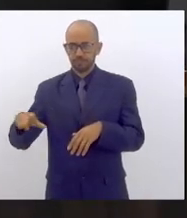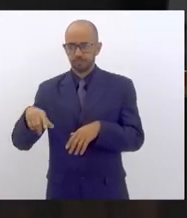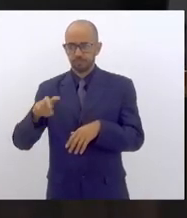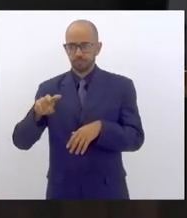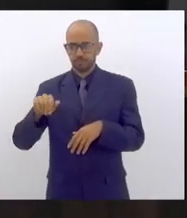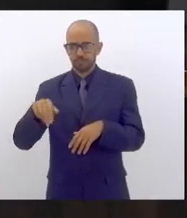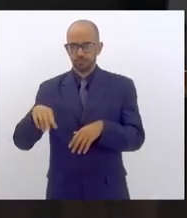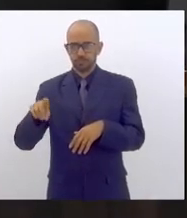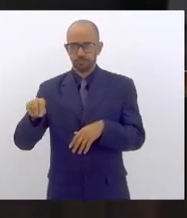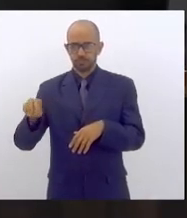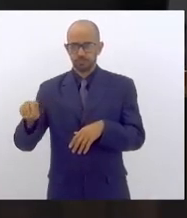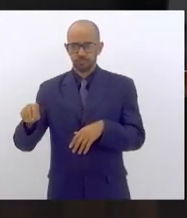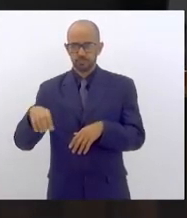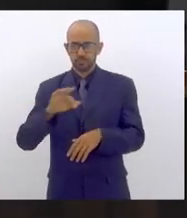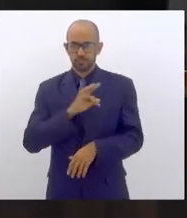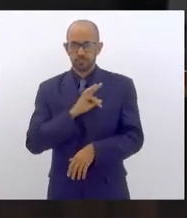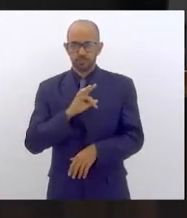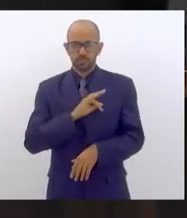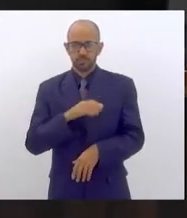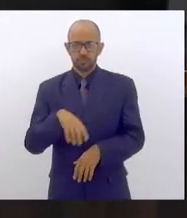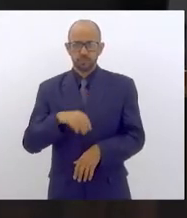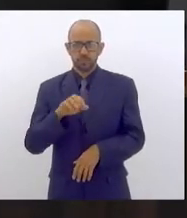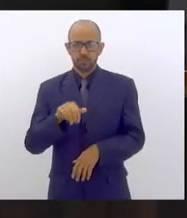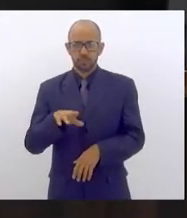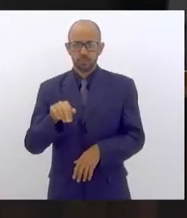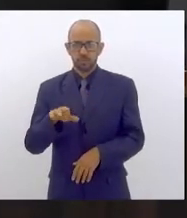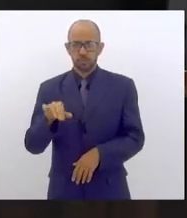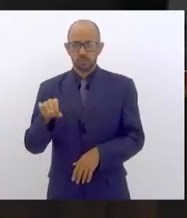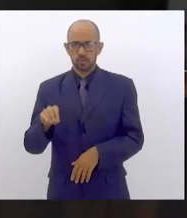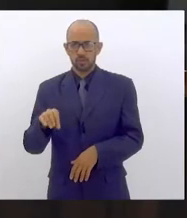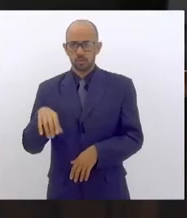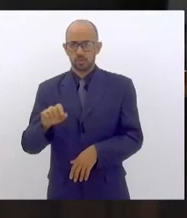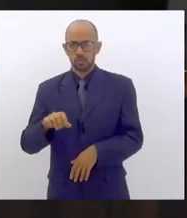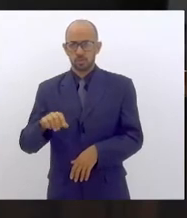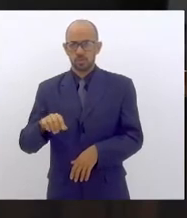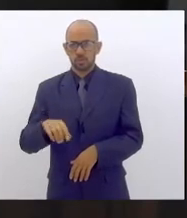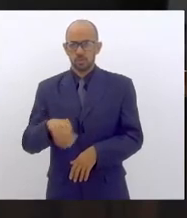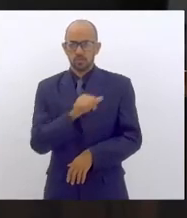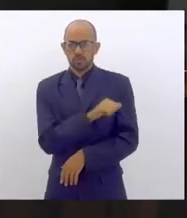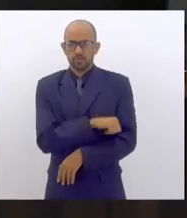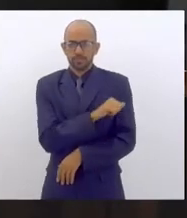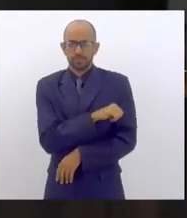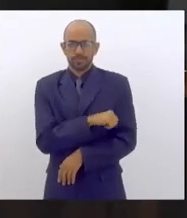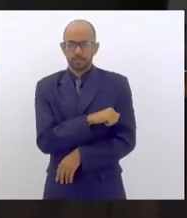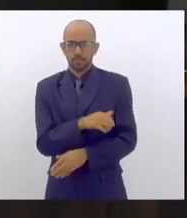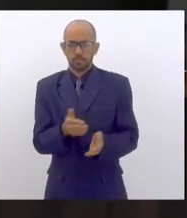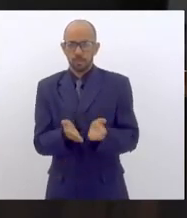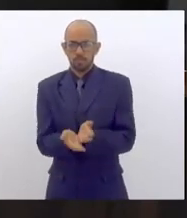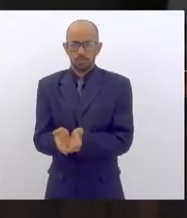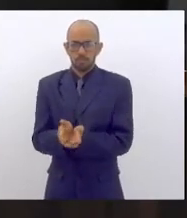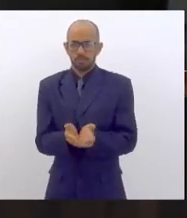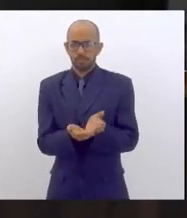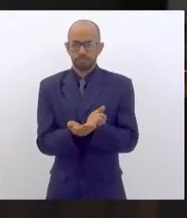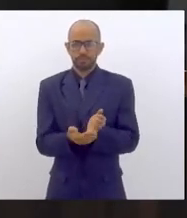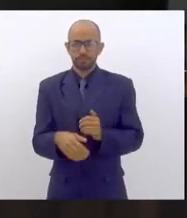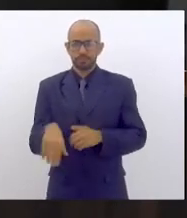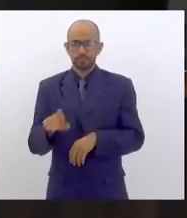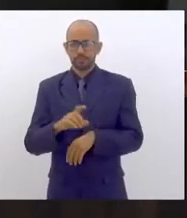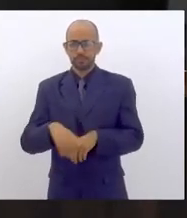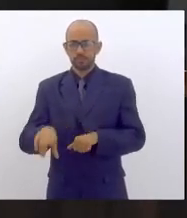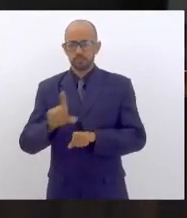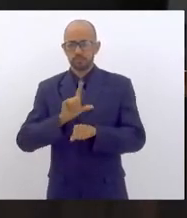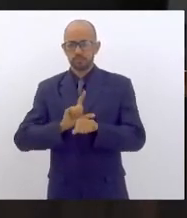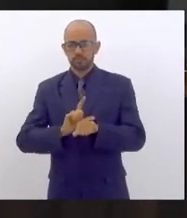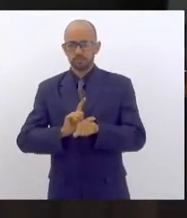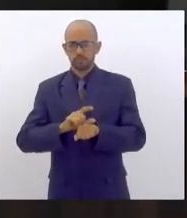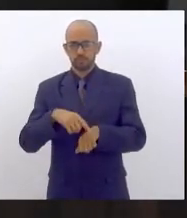Família, Marta Rocha, Lucinha, Eurico Júnior, Enfermeira Rejane, Luiz Paulo, Bebeto, Dani Monteiro, Coronel Salema, Rosenberg